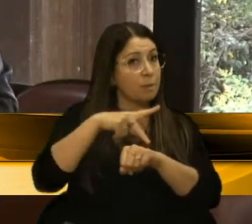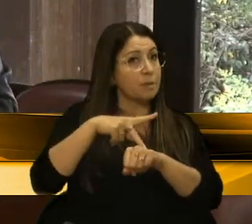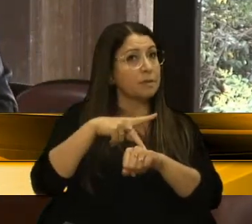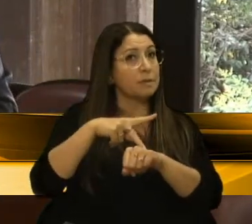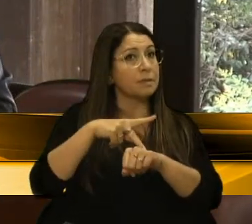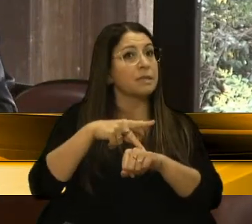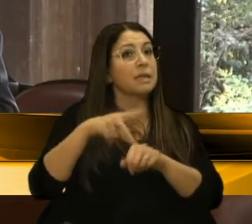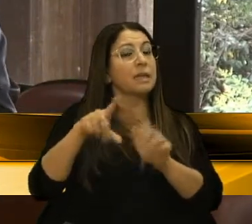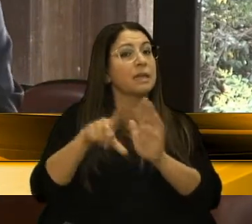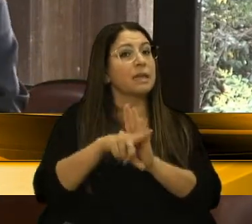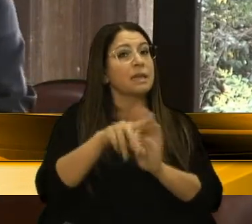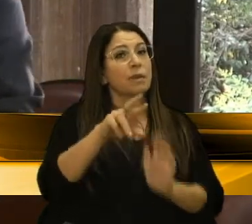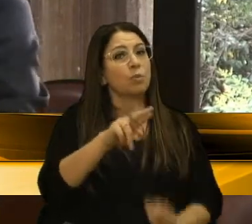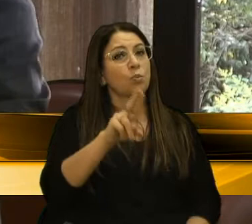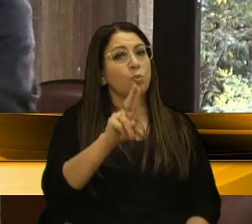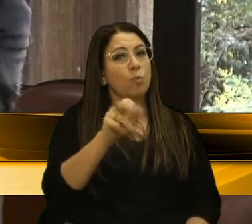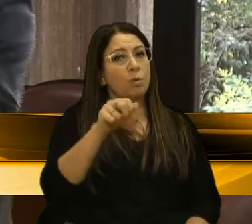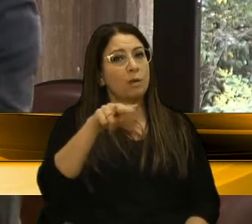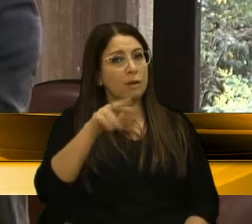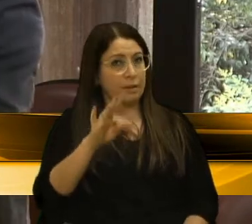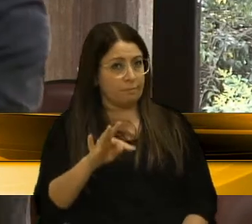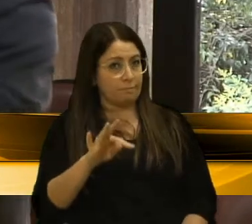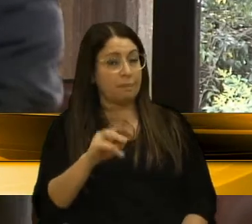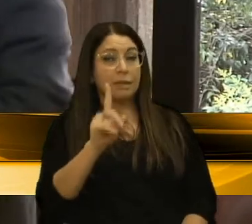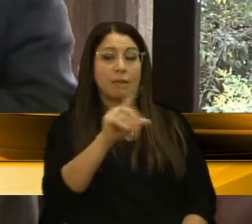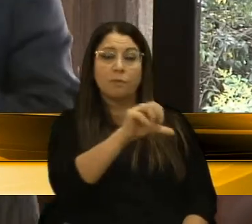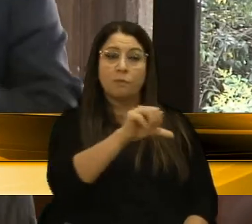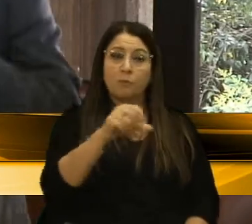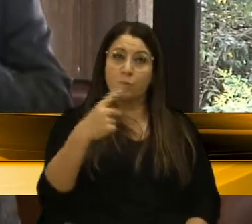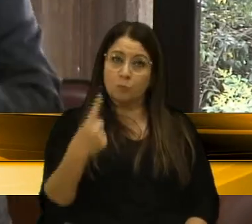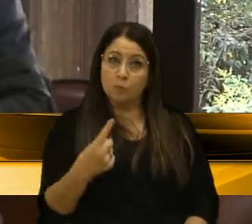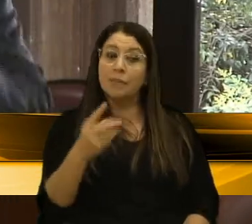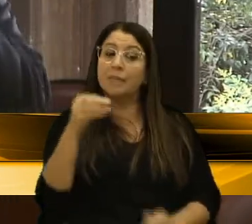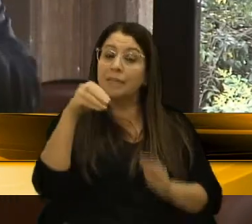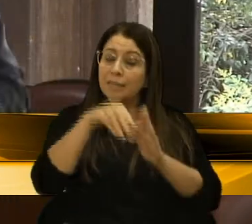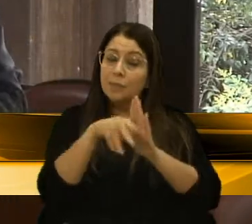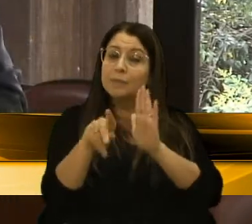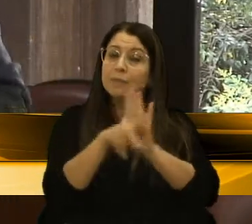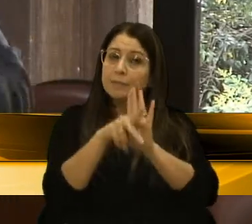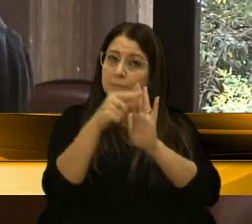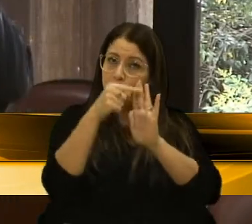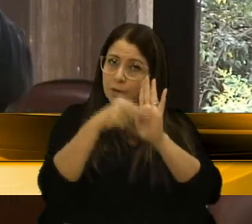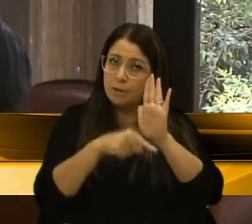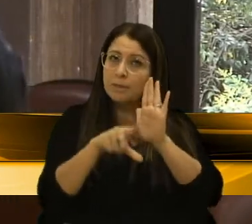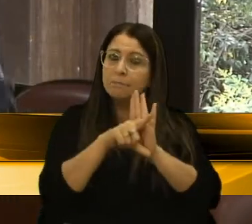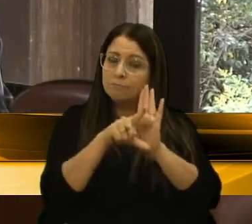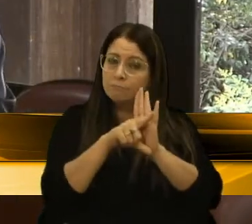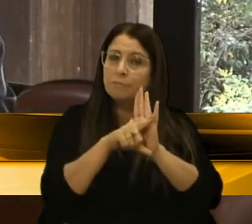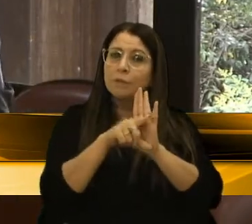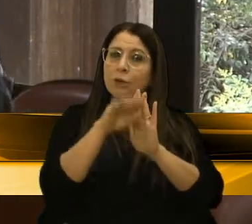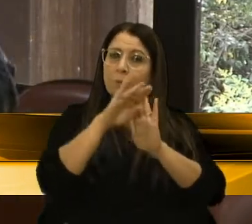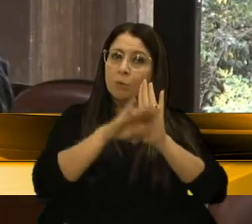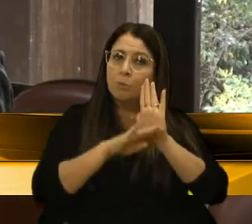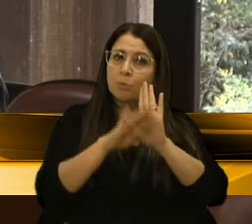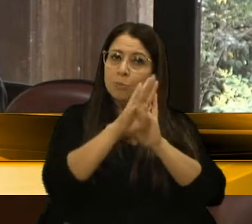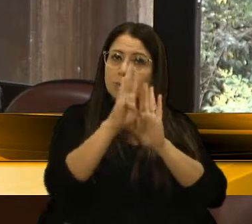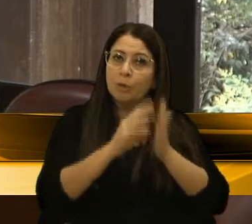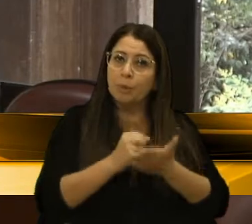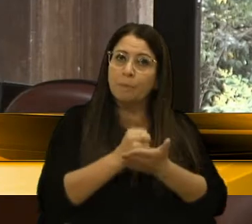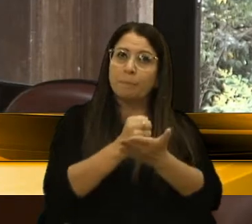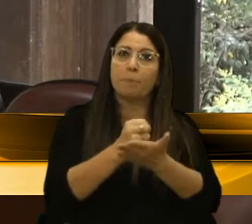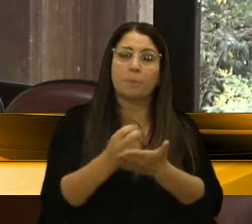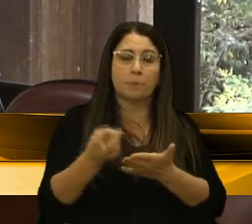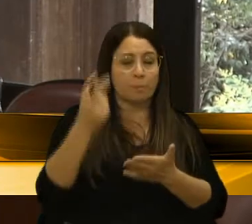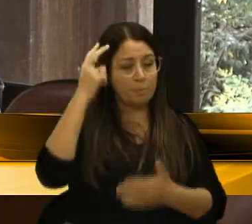Rouanet, que ela é de 91. E dentro da Lei Rouanet, nós temos lá o Programa Nacional de Apoio à Cultura,